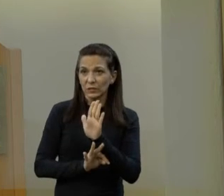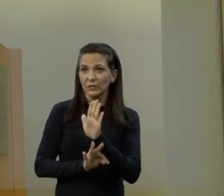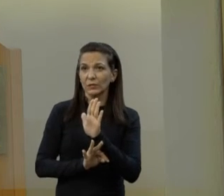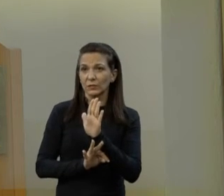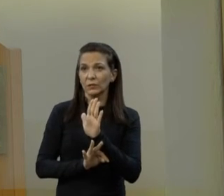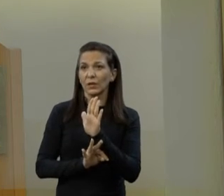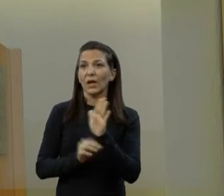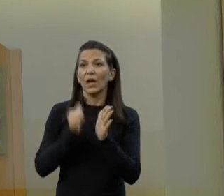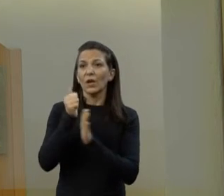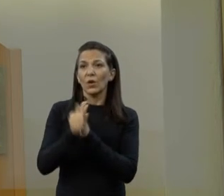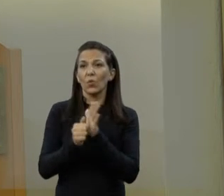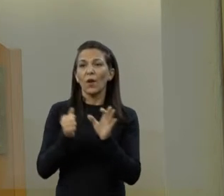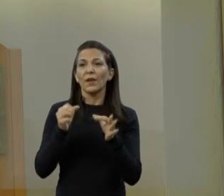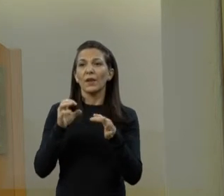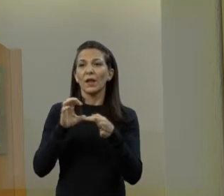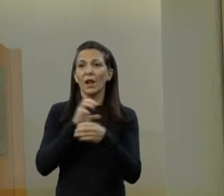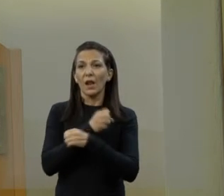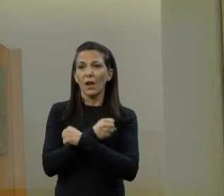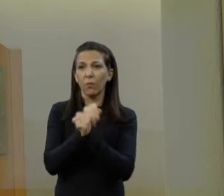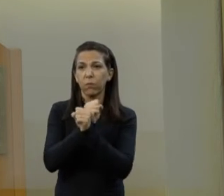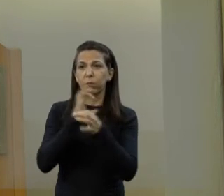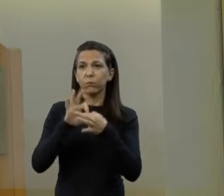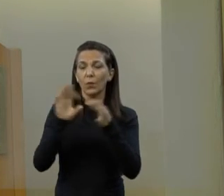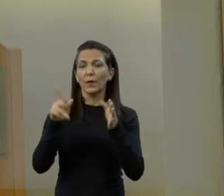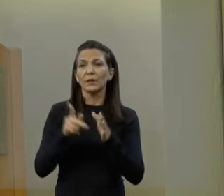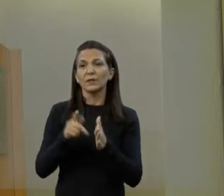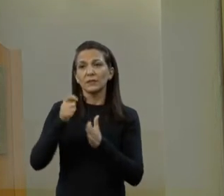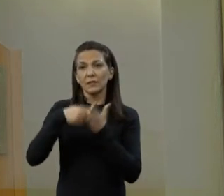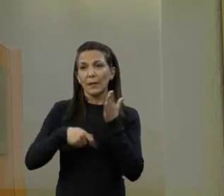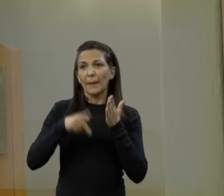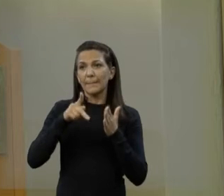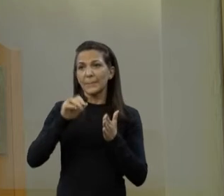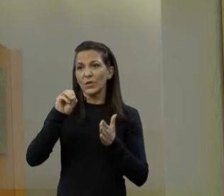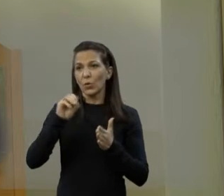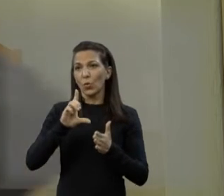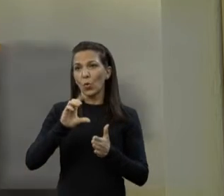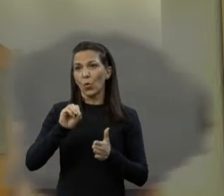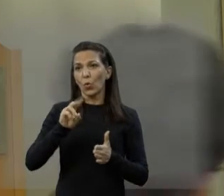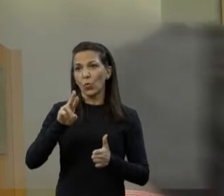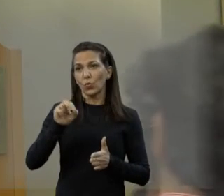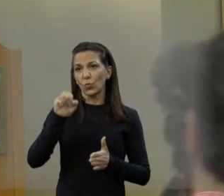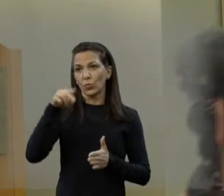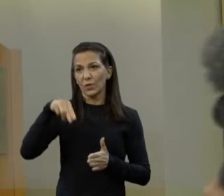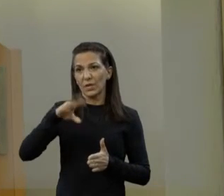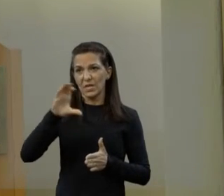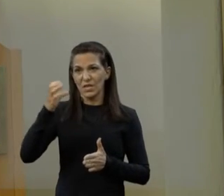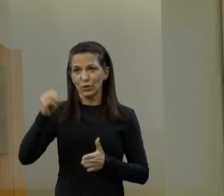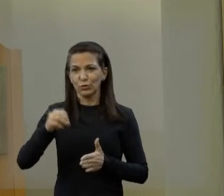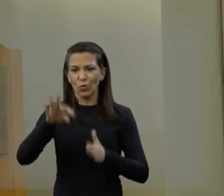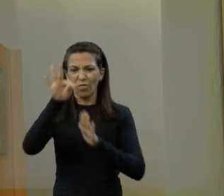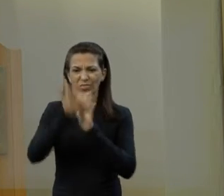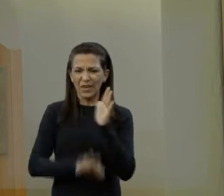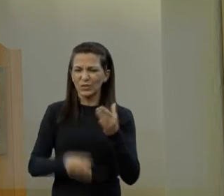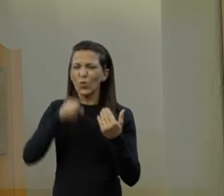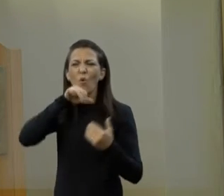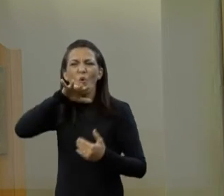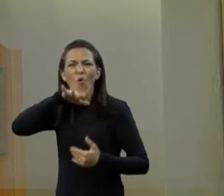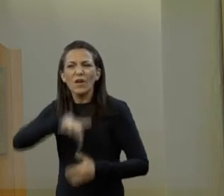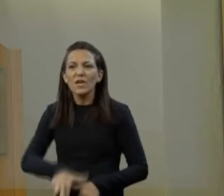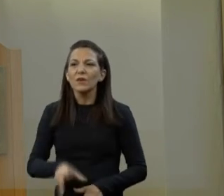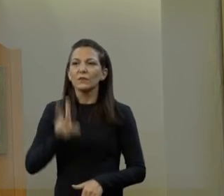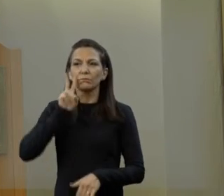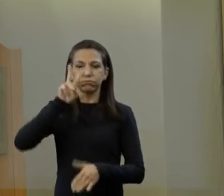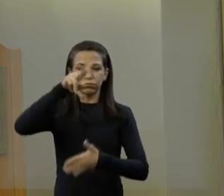Abolição em Araraquara escrita por Pio Lourenço tem um dos pesos mais horrorosos que eu tive acesso